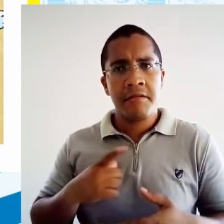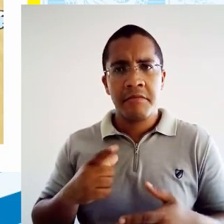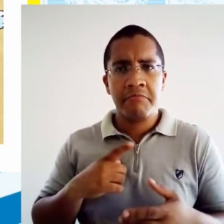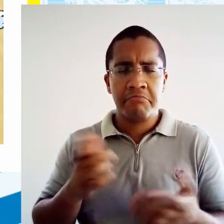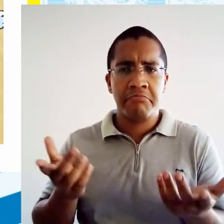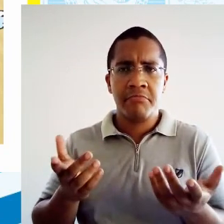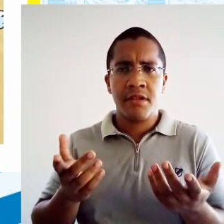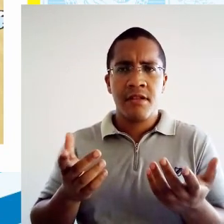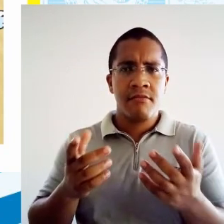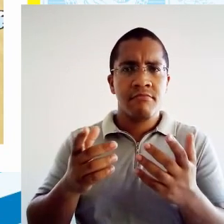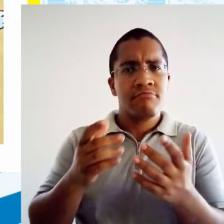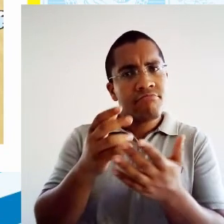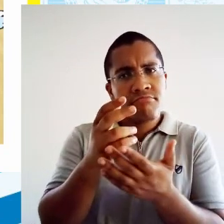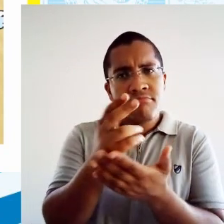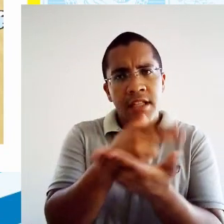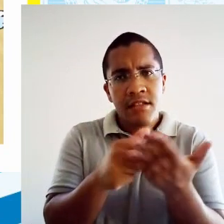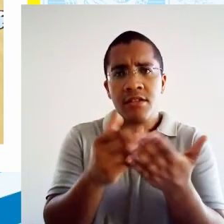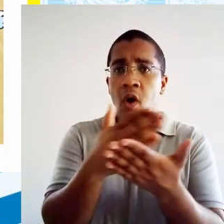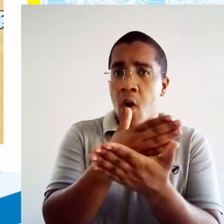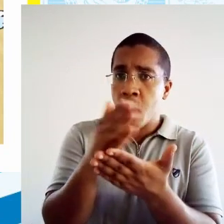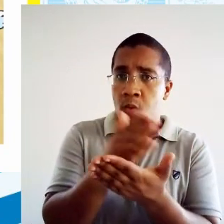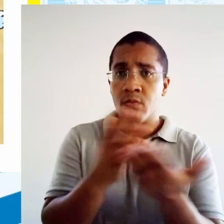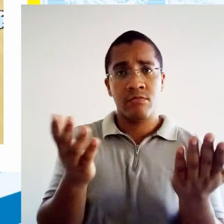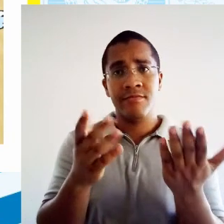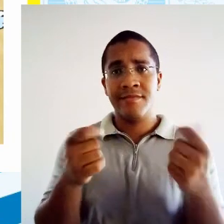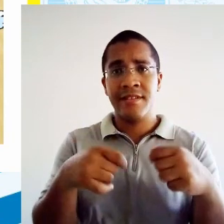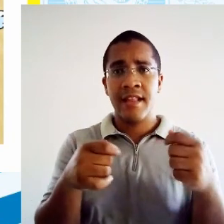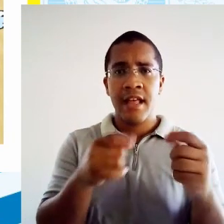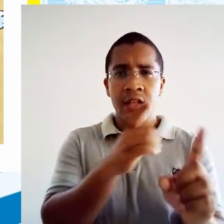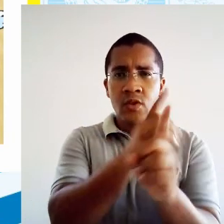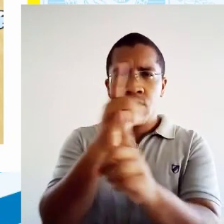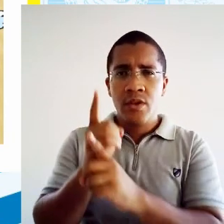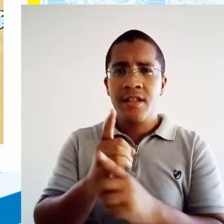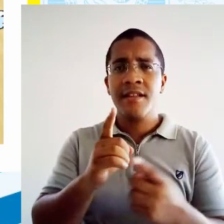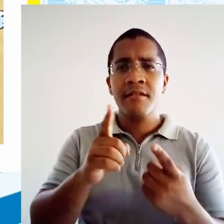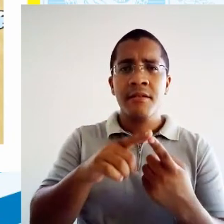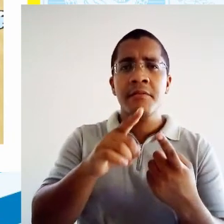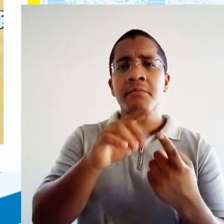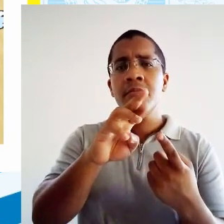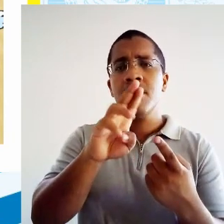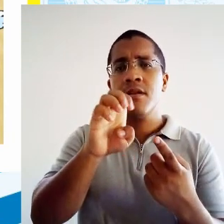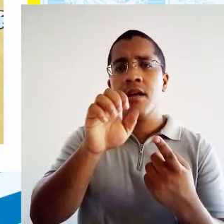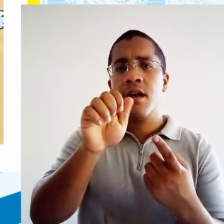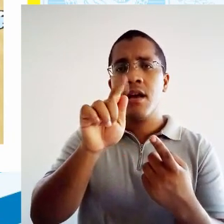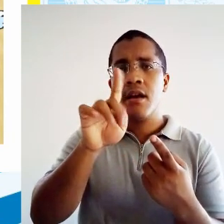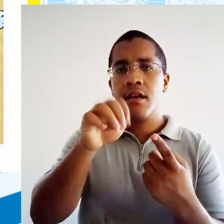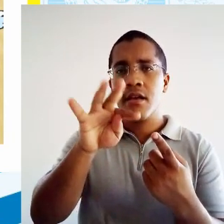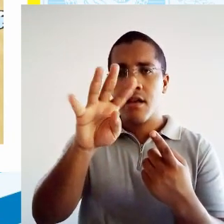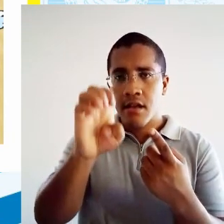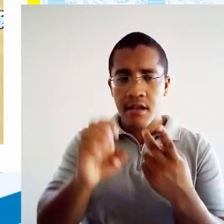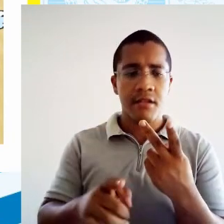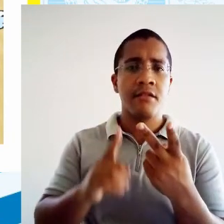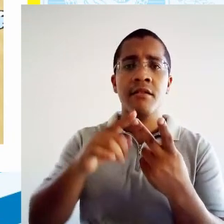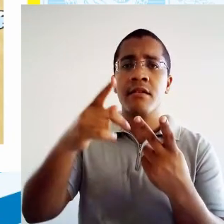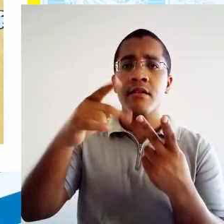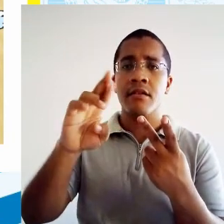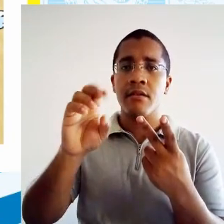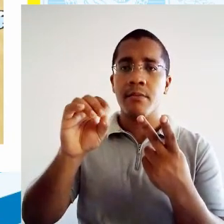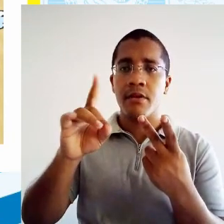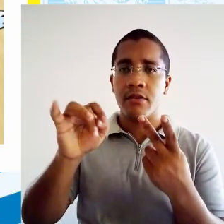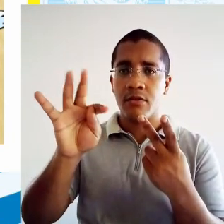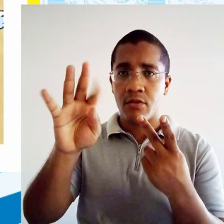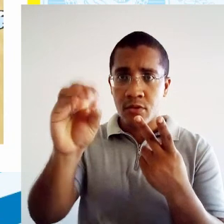e símbolos para indicar o que a gente chama de reagente e os produtos, os símbolos dos elementos nos